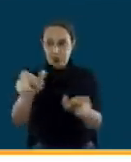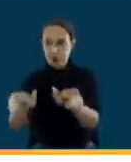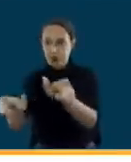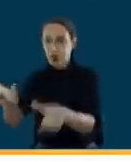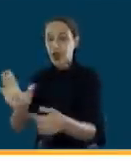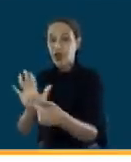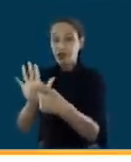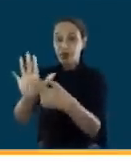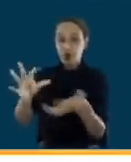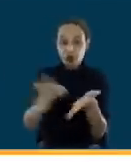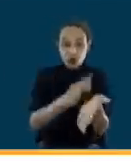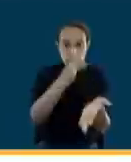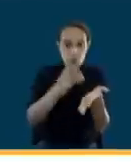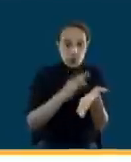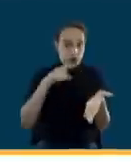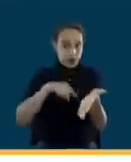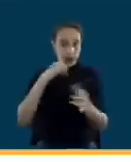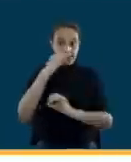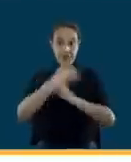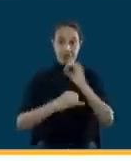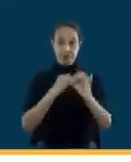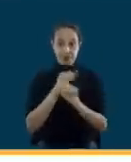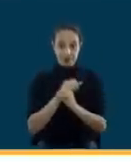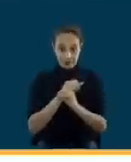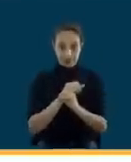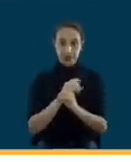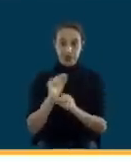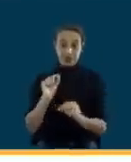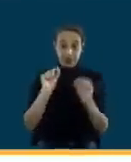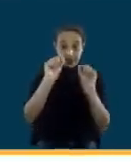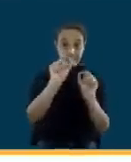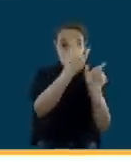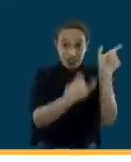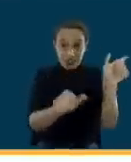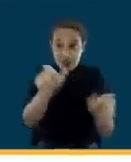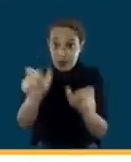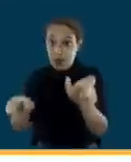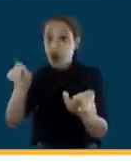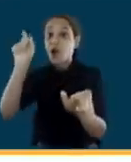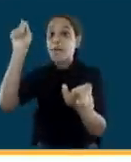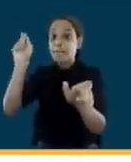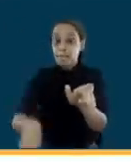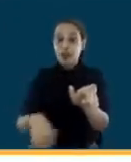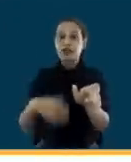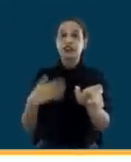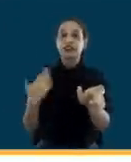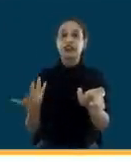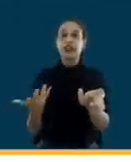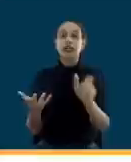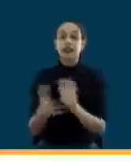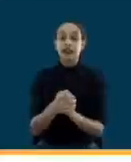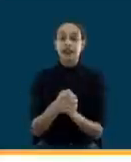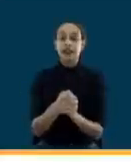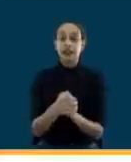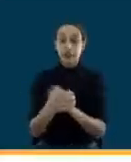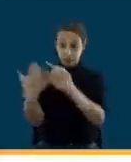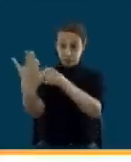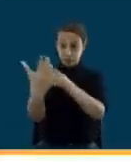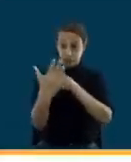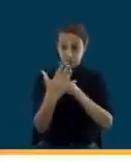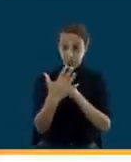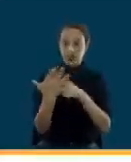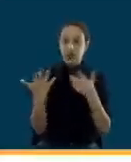que são cadastros digitais, para que esses formulários físicos possam trazer essas falas por meio de gravações,